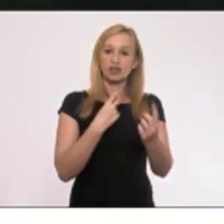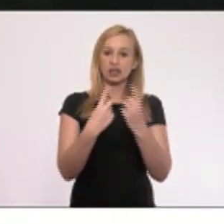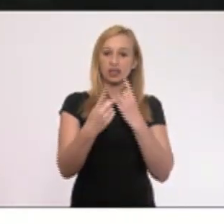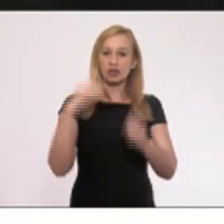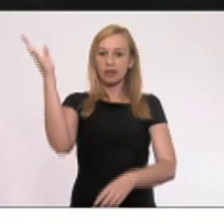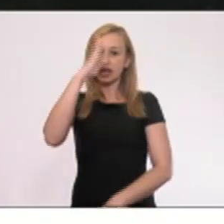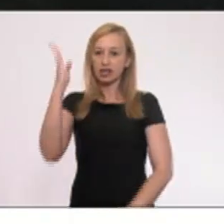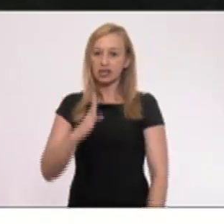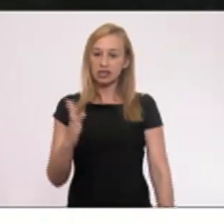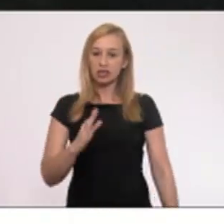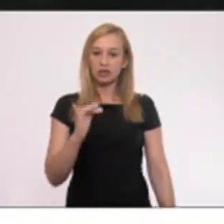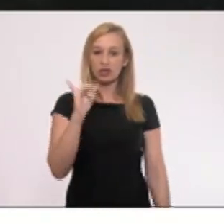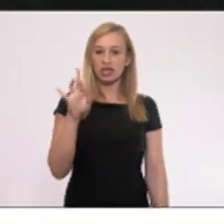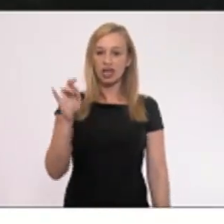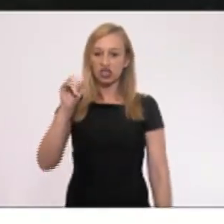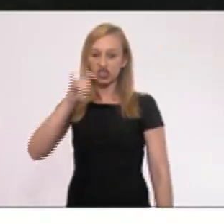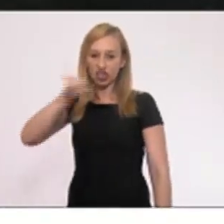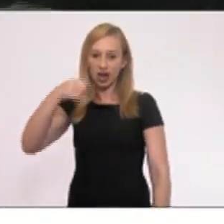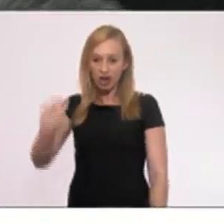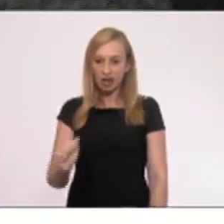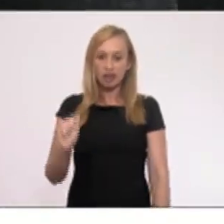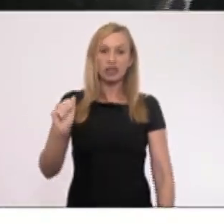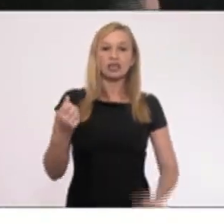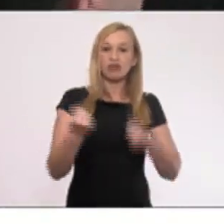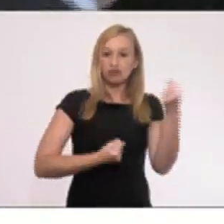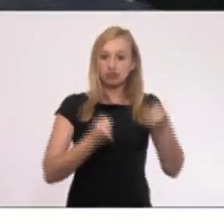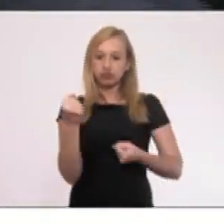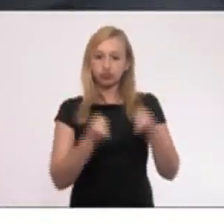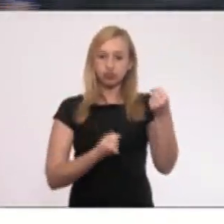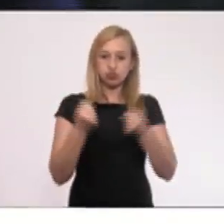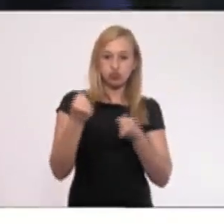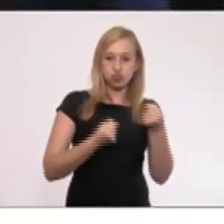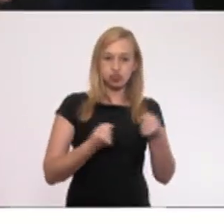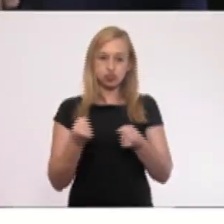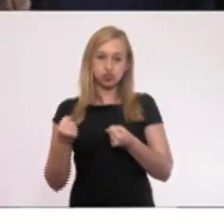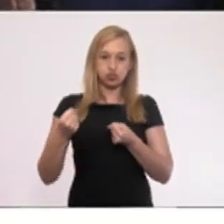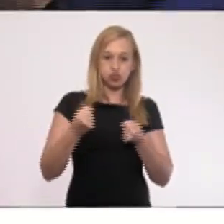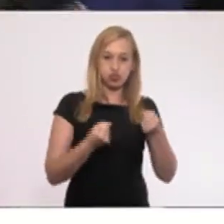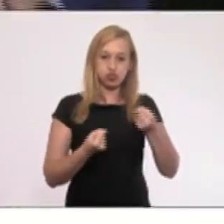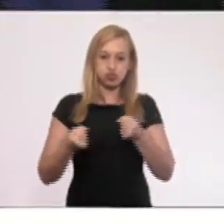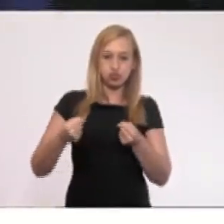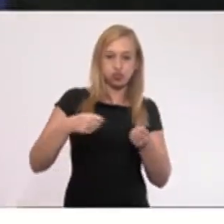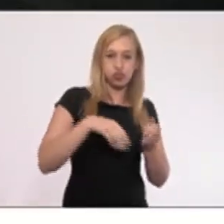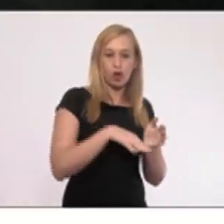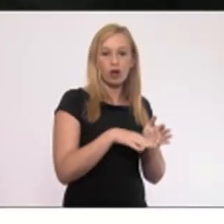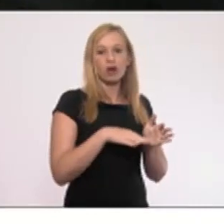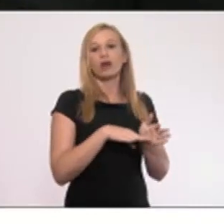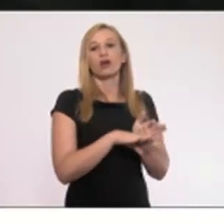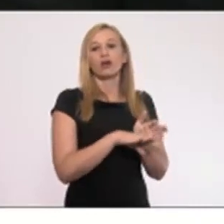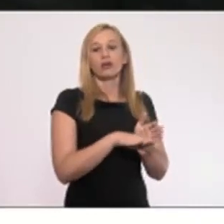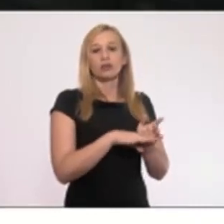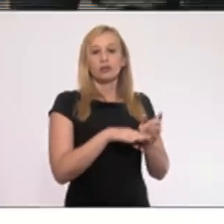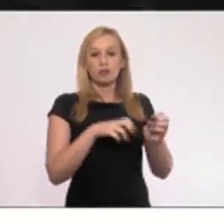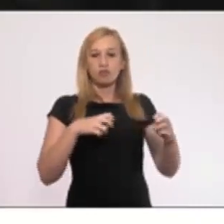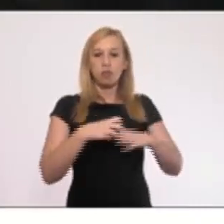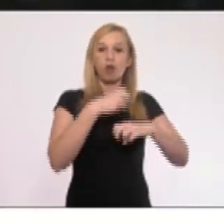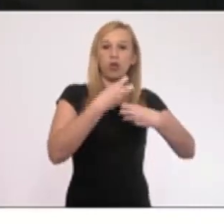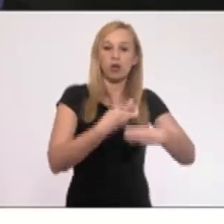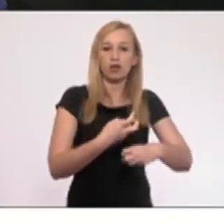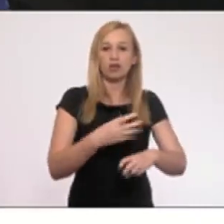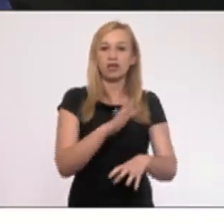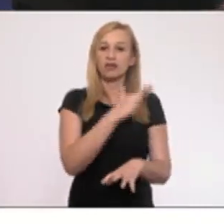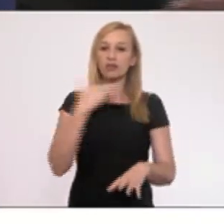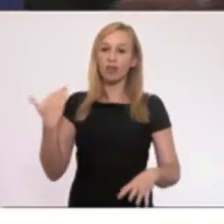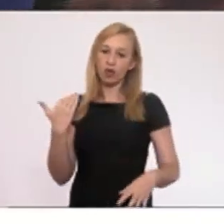tombou, ele estava dirigindo o seu carro e teve morte instantânea. Então, eu gostaria de pedir um minuto de silêncio